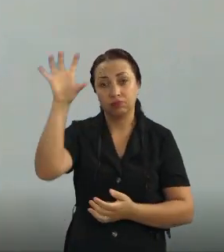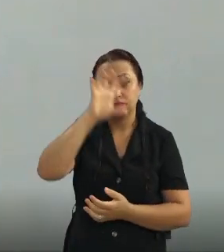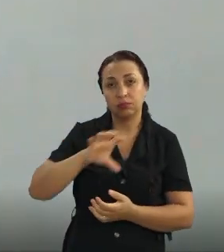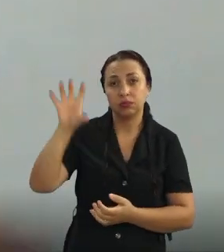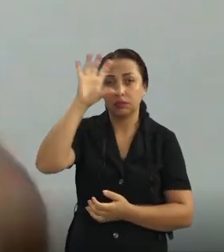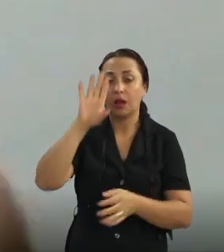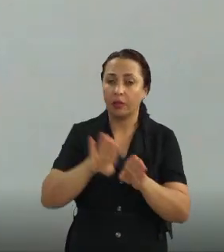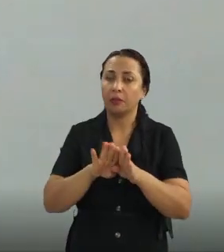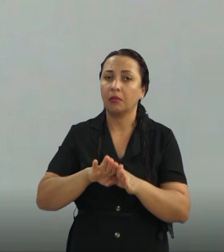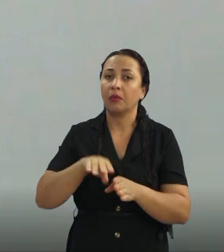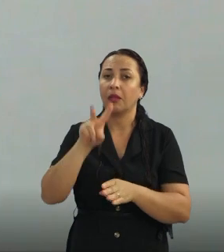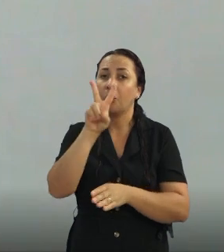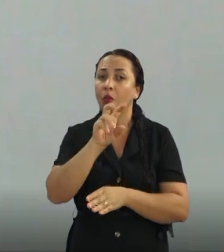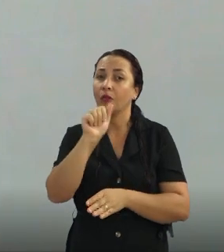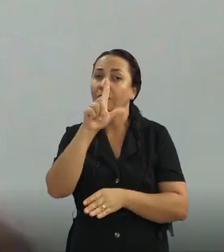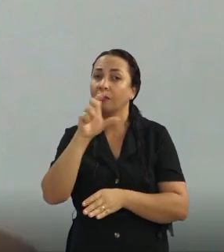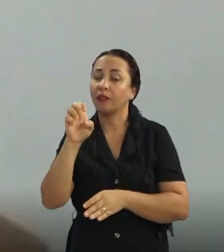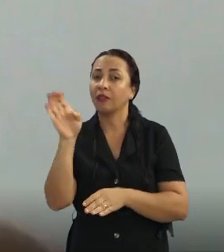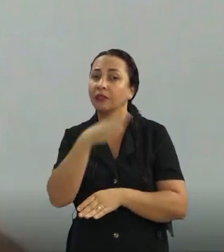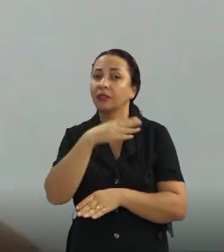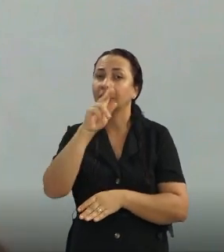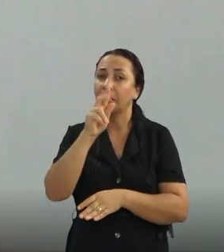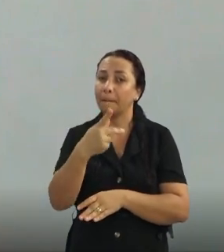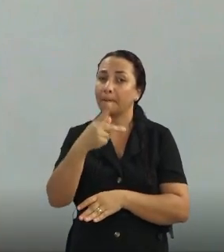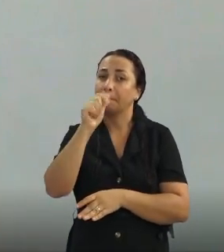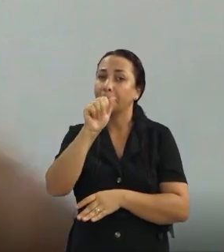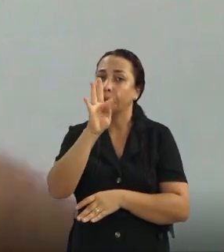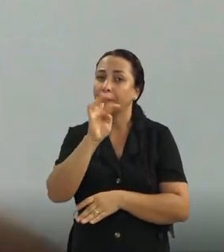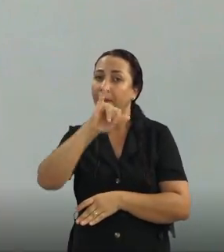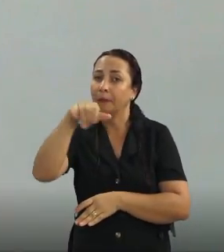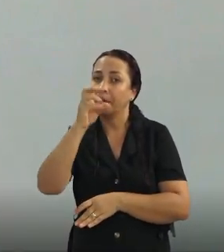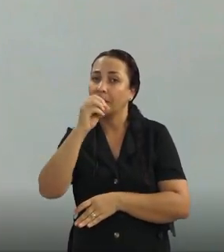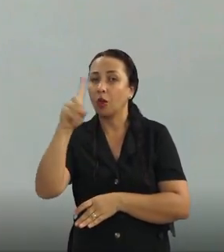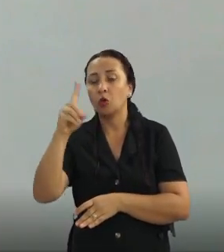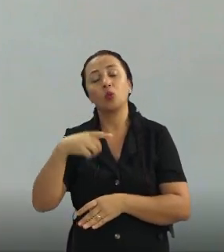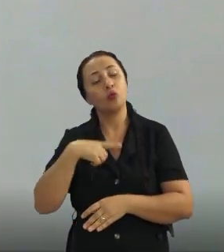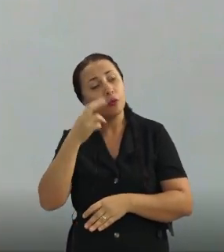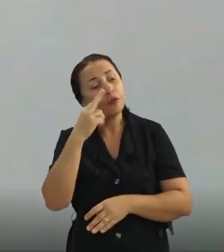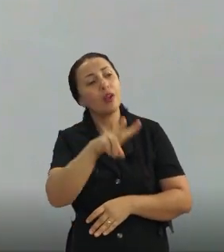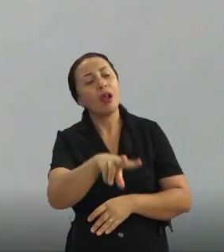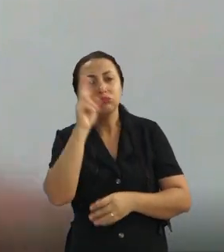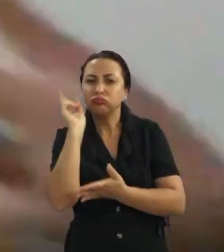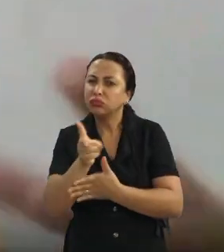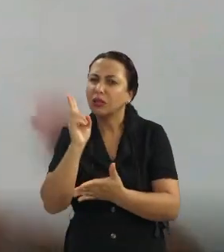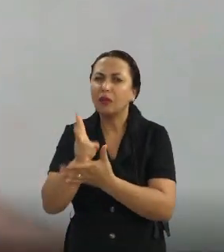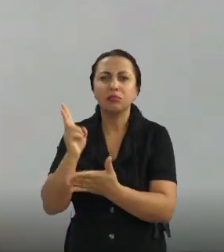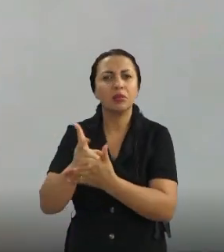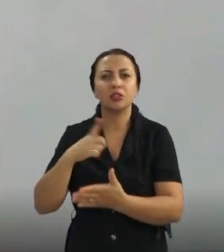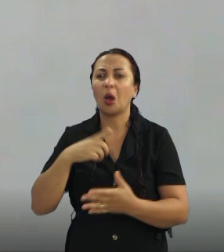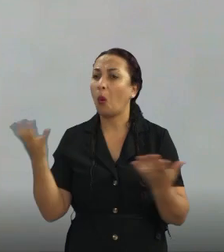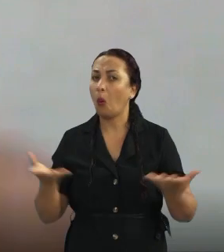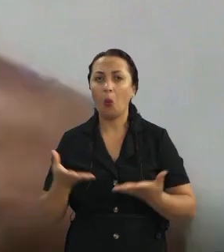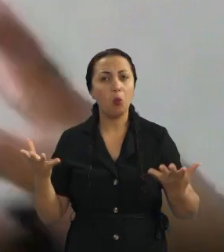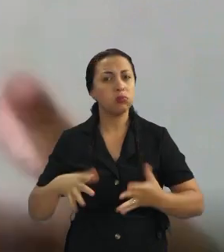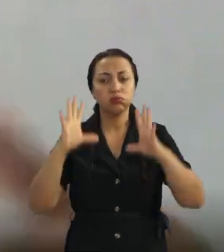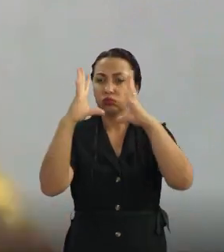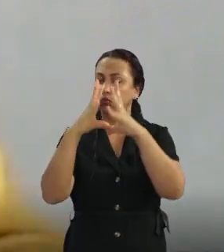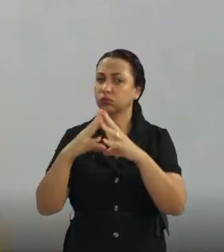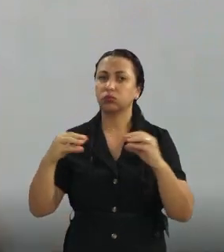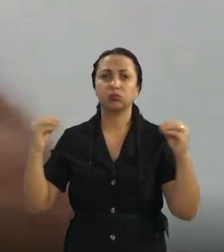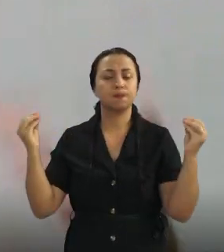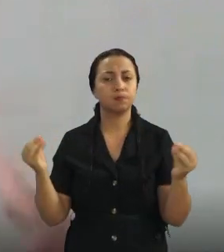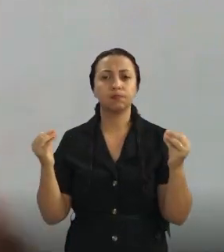E ali na região do Baixo Tapajós, então era muito presente a gente ver esses animais por lá.